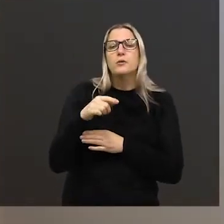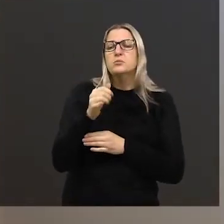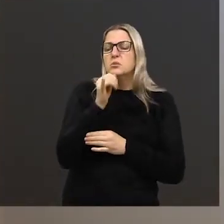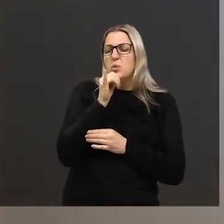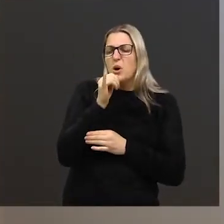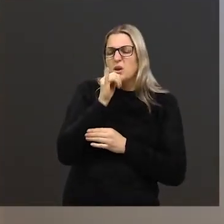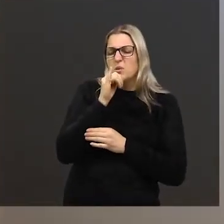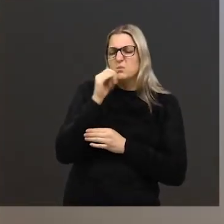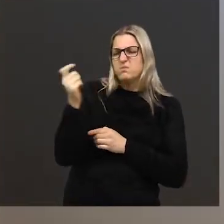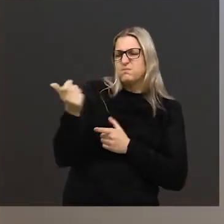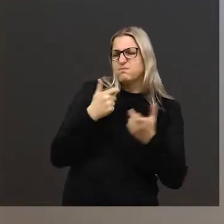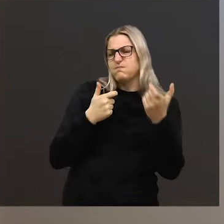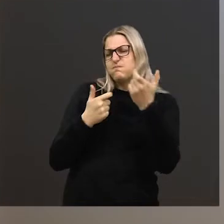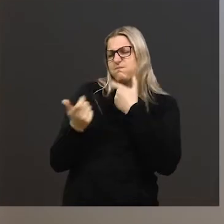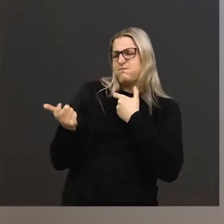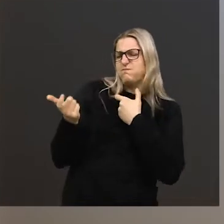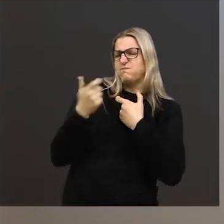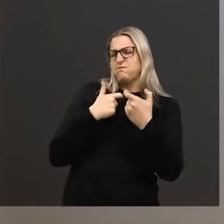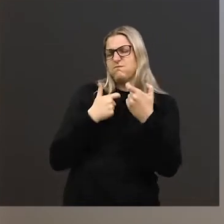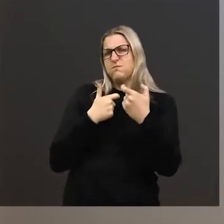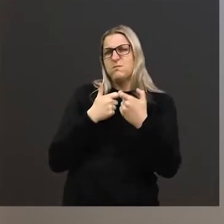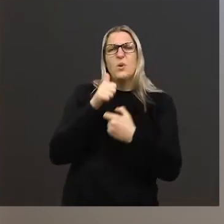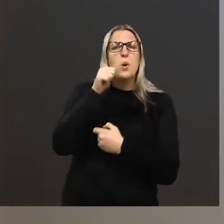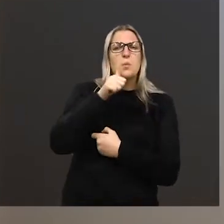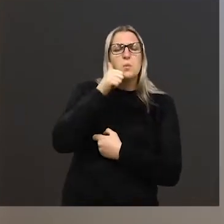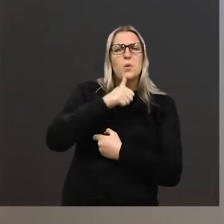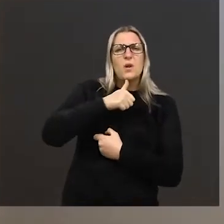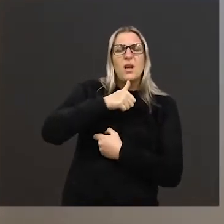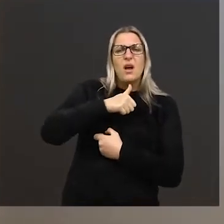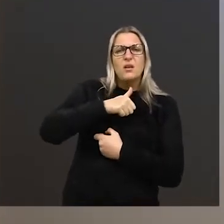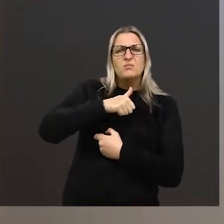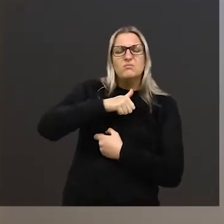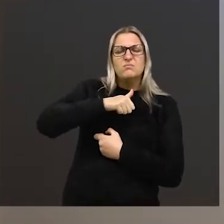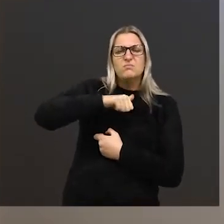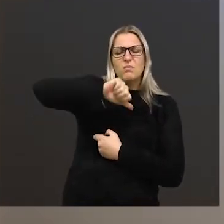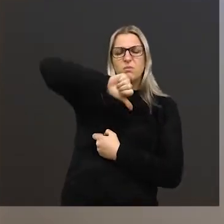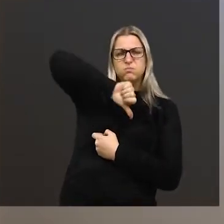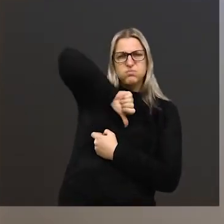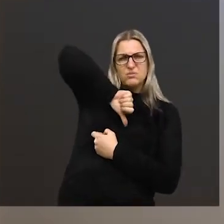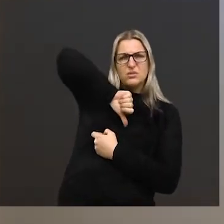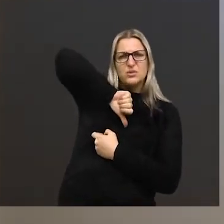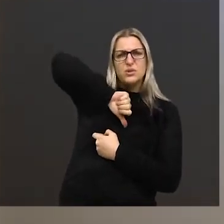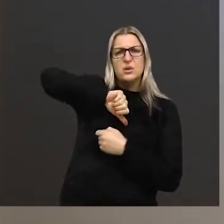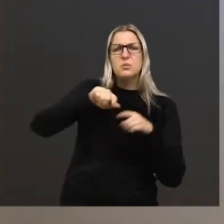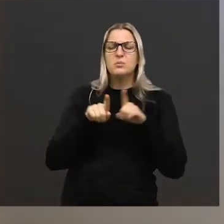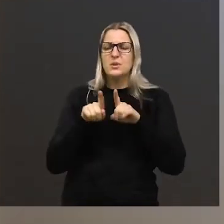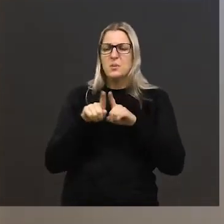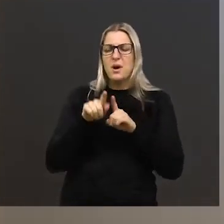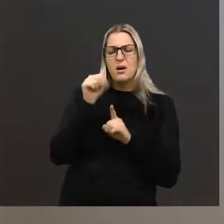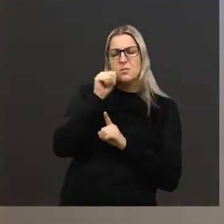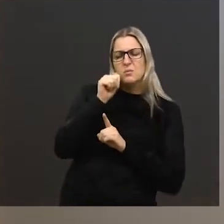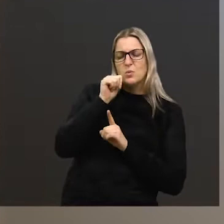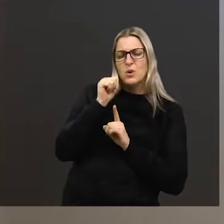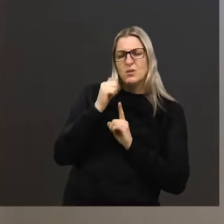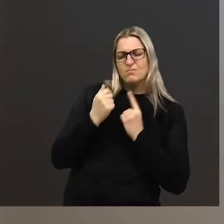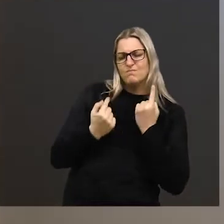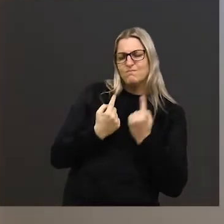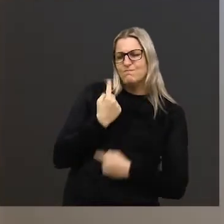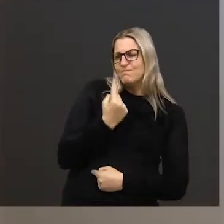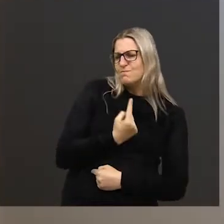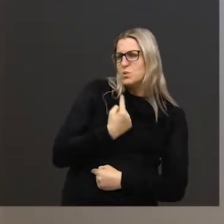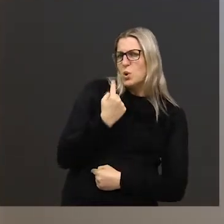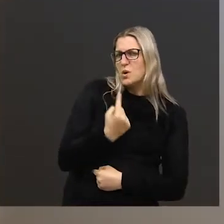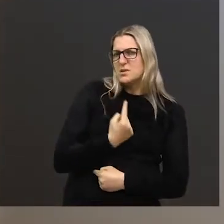naquelas humilhações, na redução da baixa estima, da autoestima da mulher, o isolamento, né? Quando